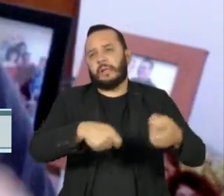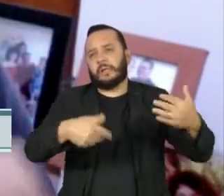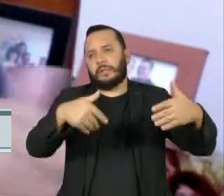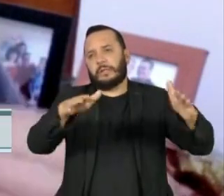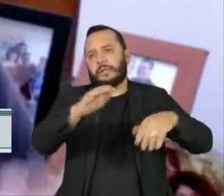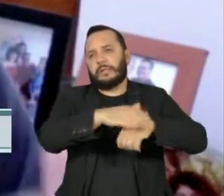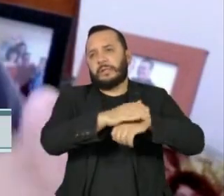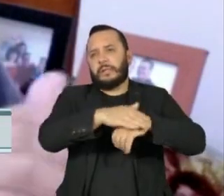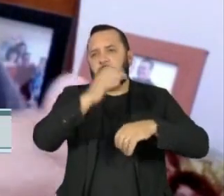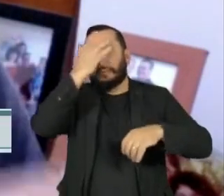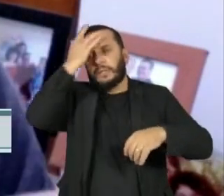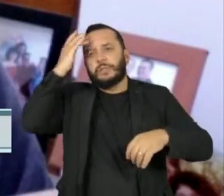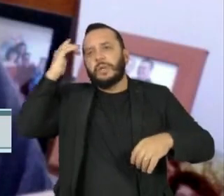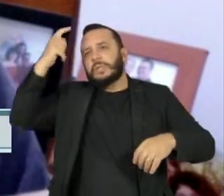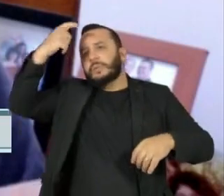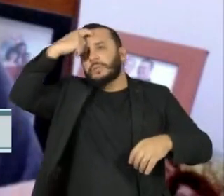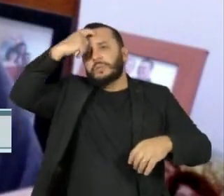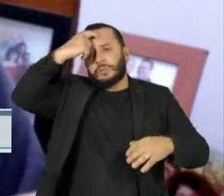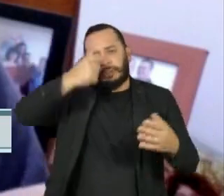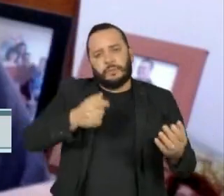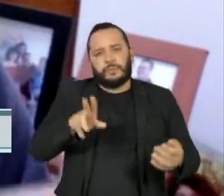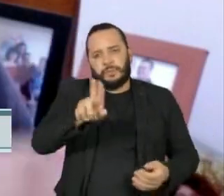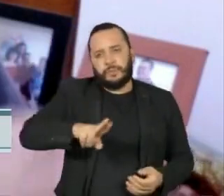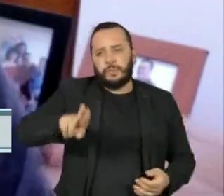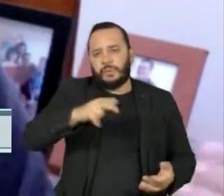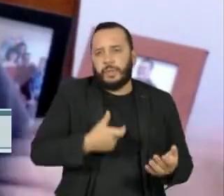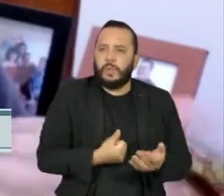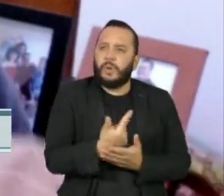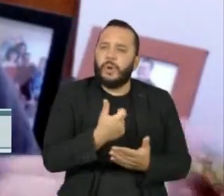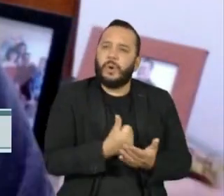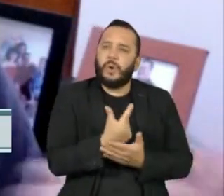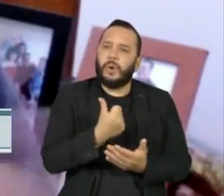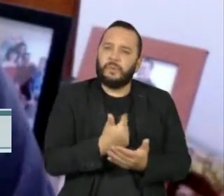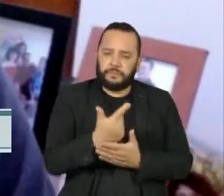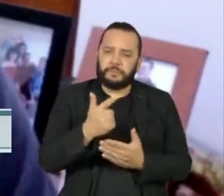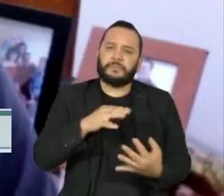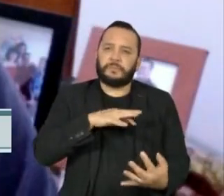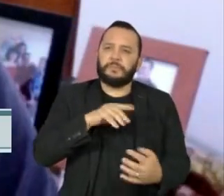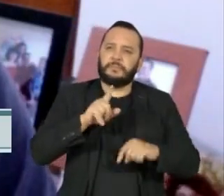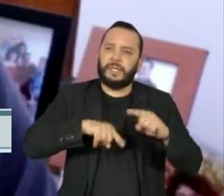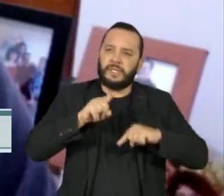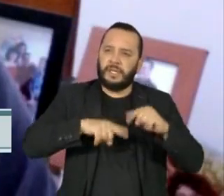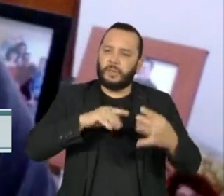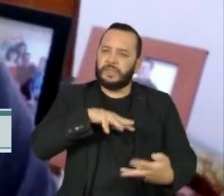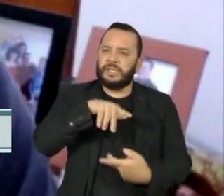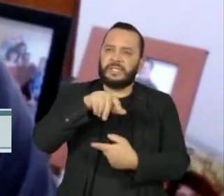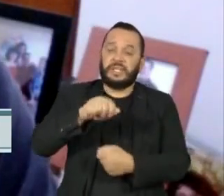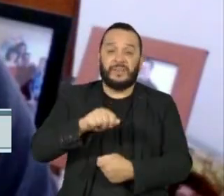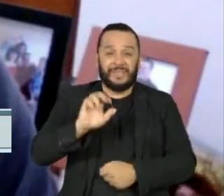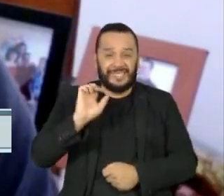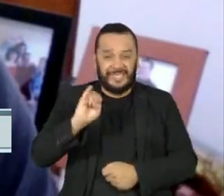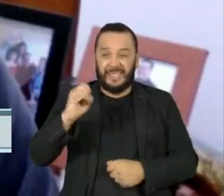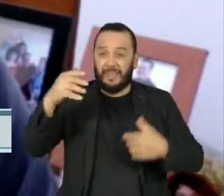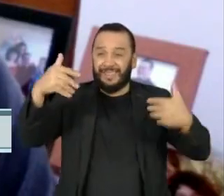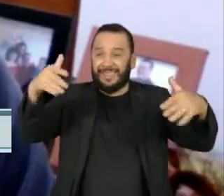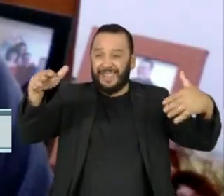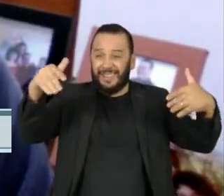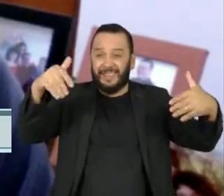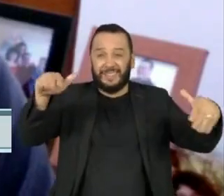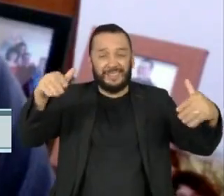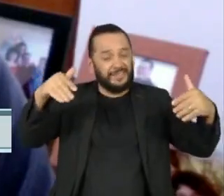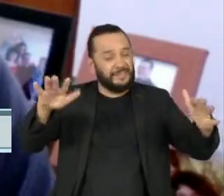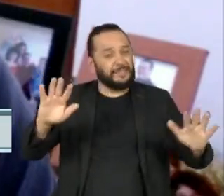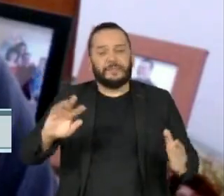que os consumidores conscientes comprem né produtos mais sustentáveis Muito provavelmente a gente ainda teria